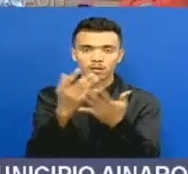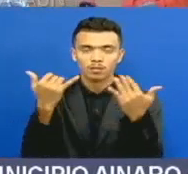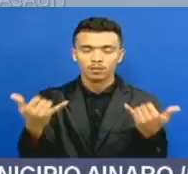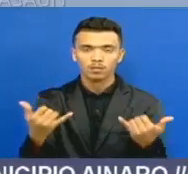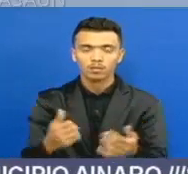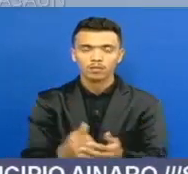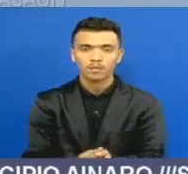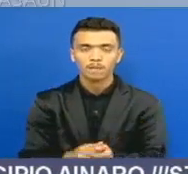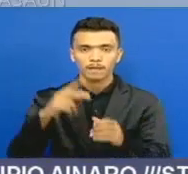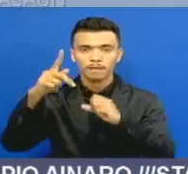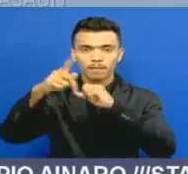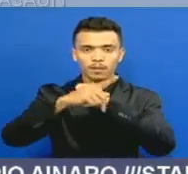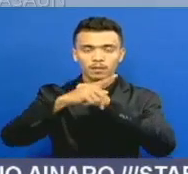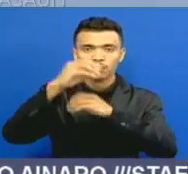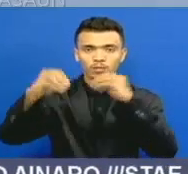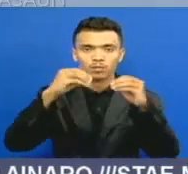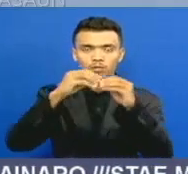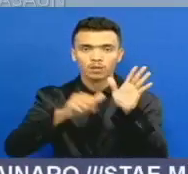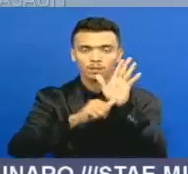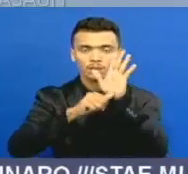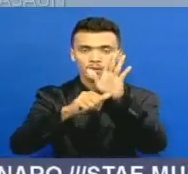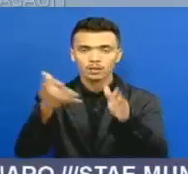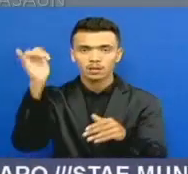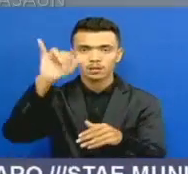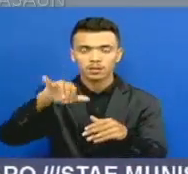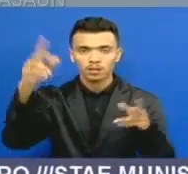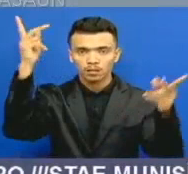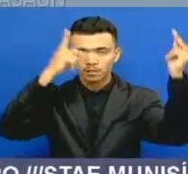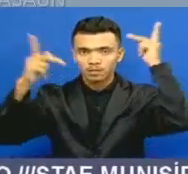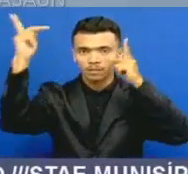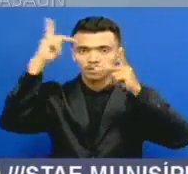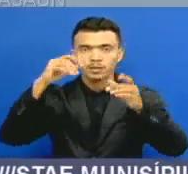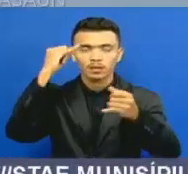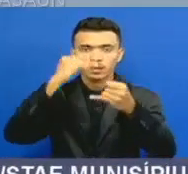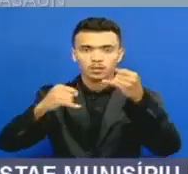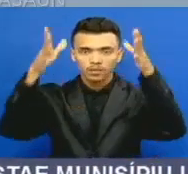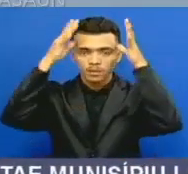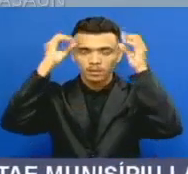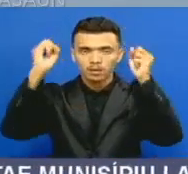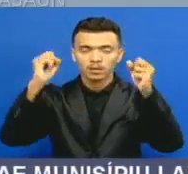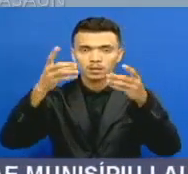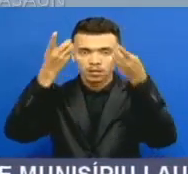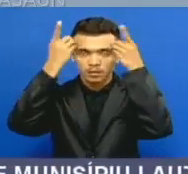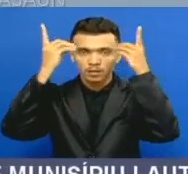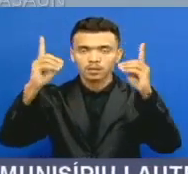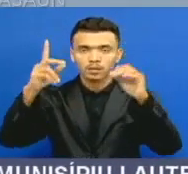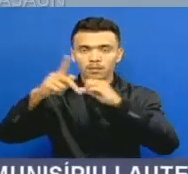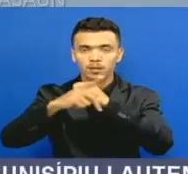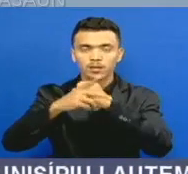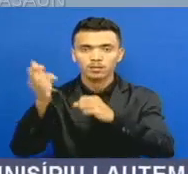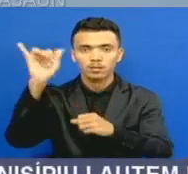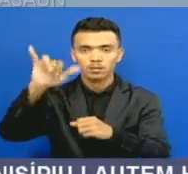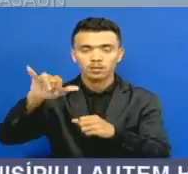de bancada rototo apresenta sira nenia preocupação, to ikus presidente decide, kata bancada sira tem que colhia ba malu,